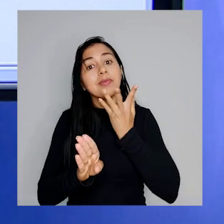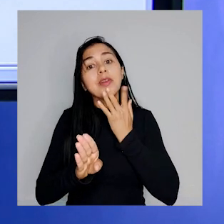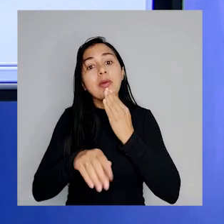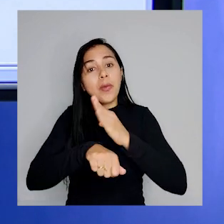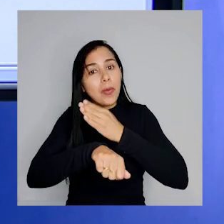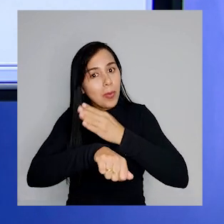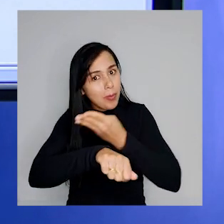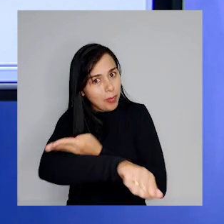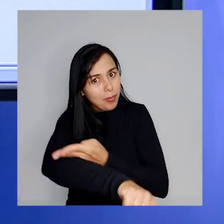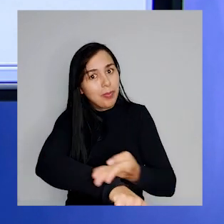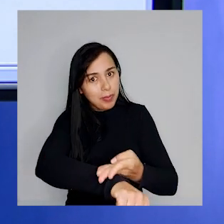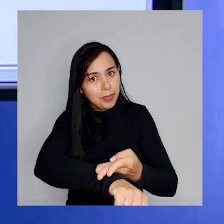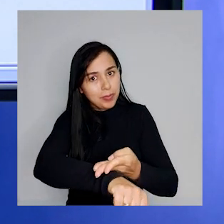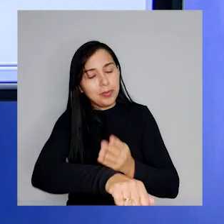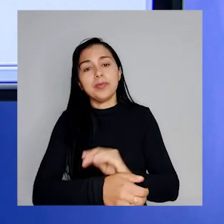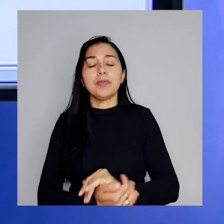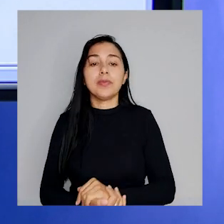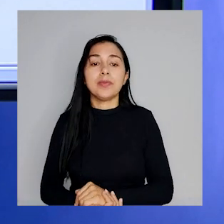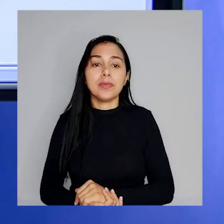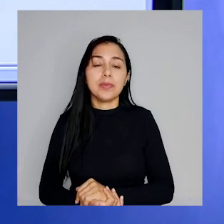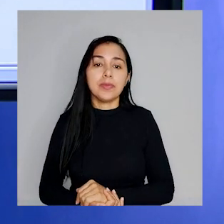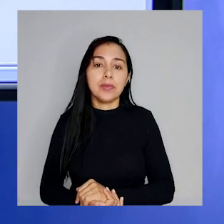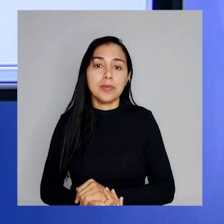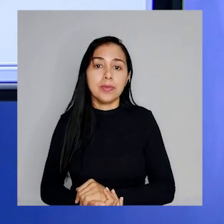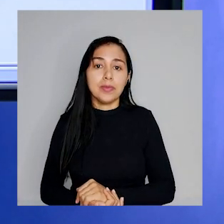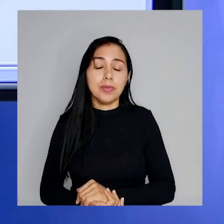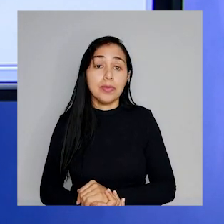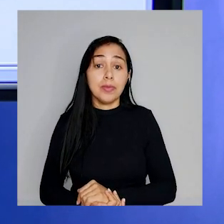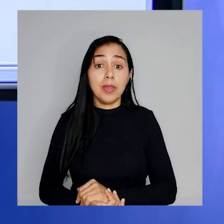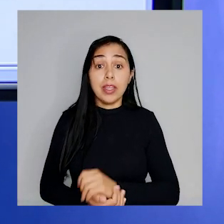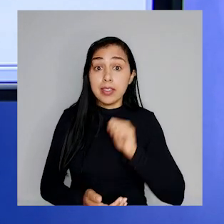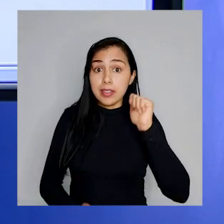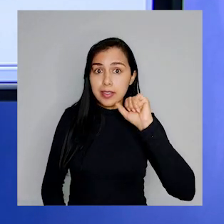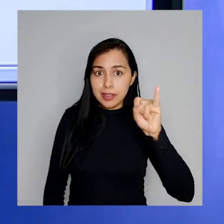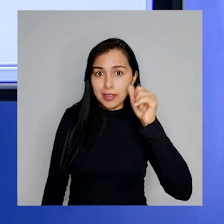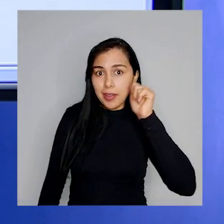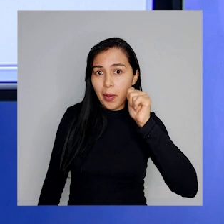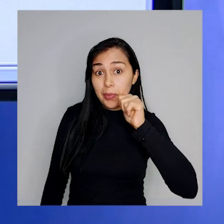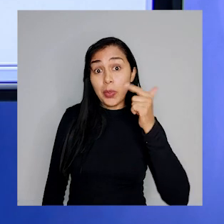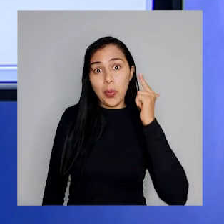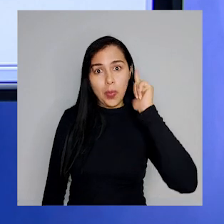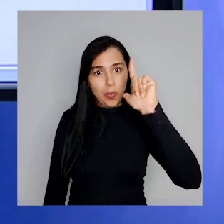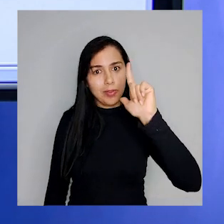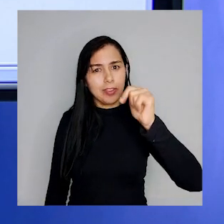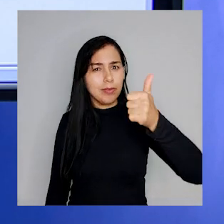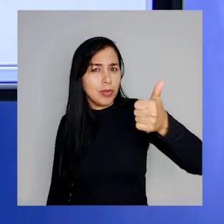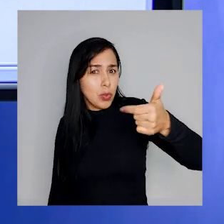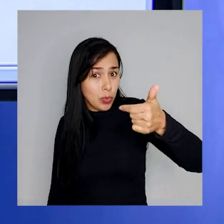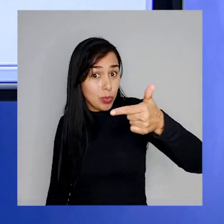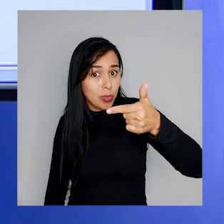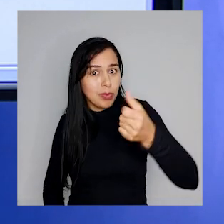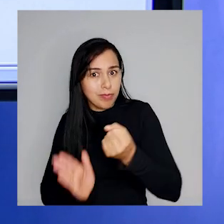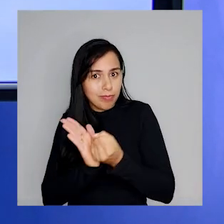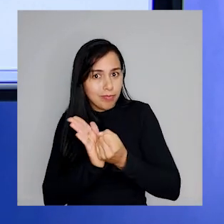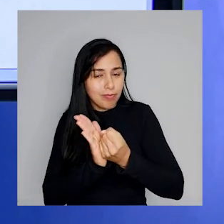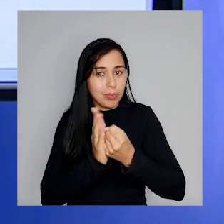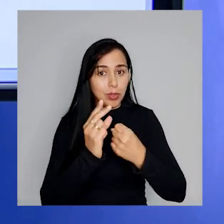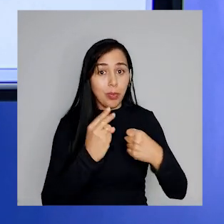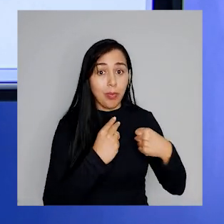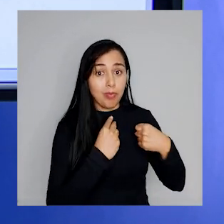disso aqui, ó, que 12 pontos ela fez ao derrubar um pino preto e um branco. Então já vou colocar